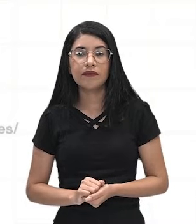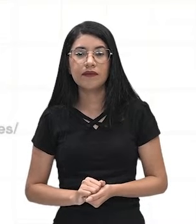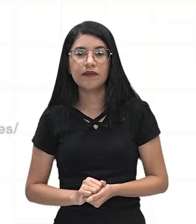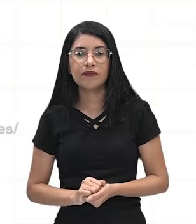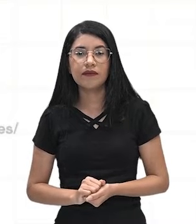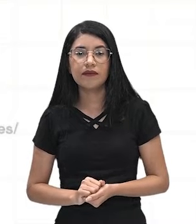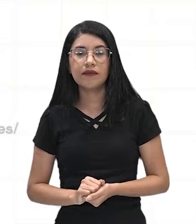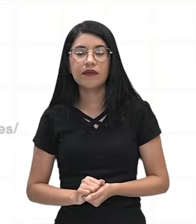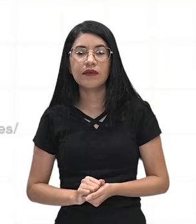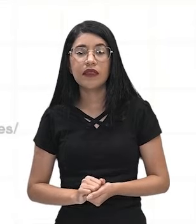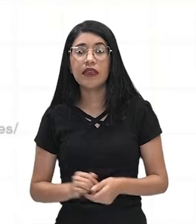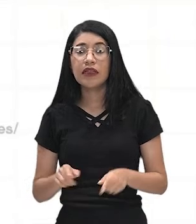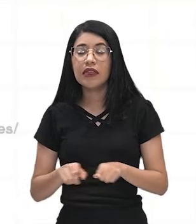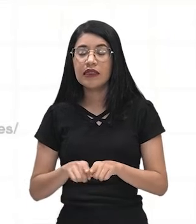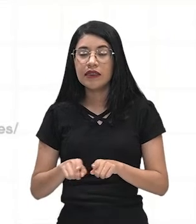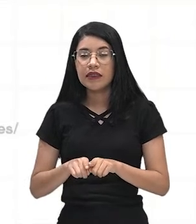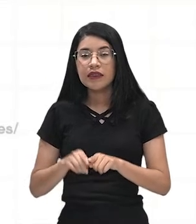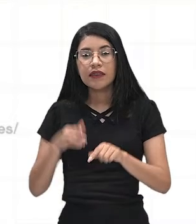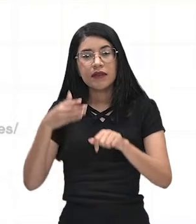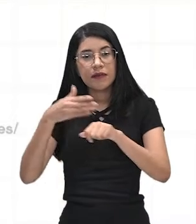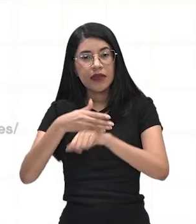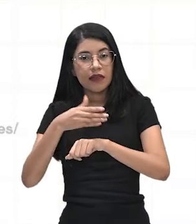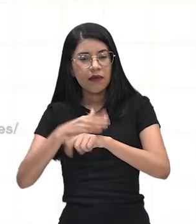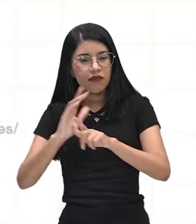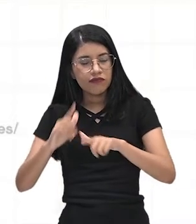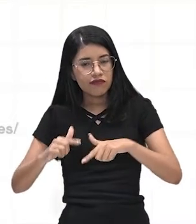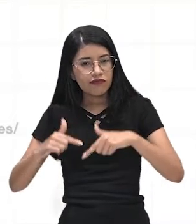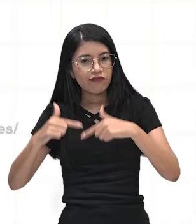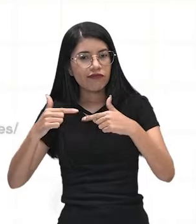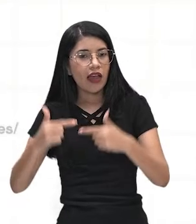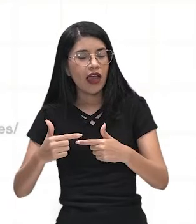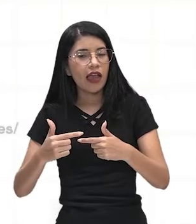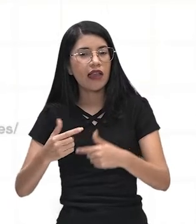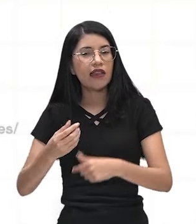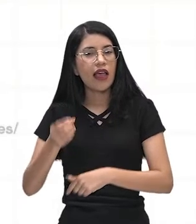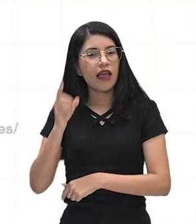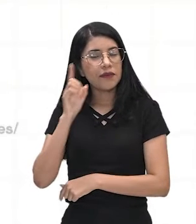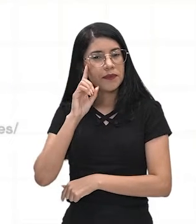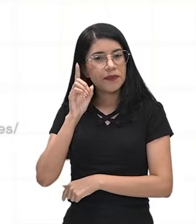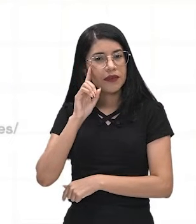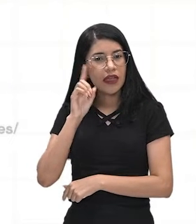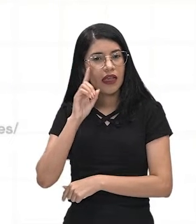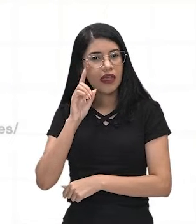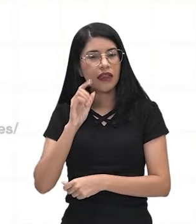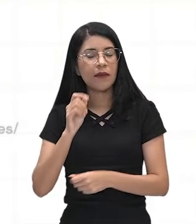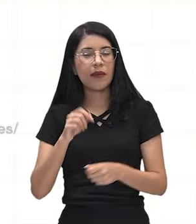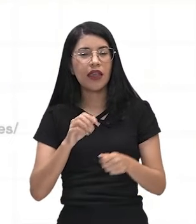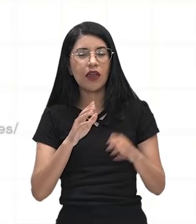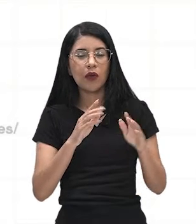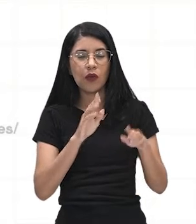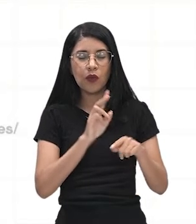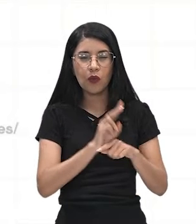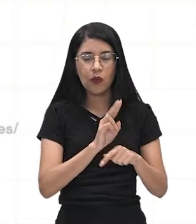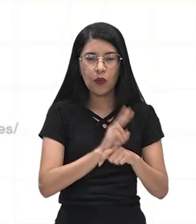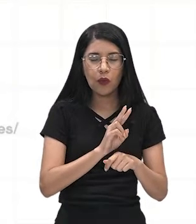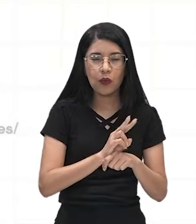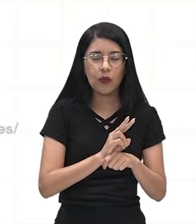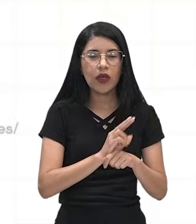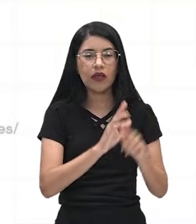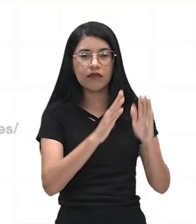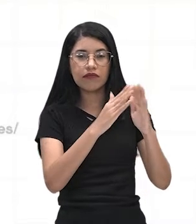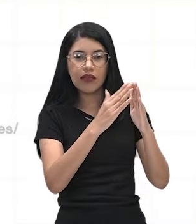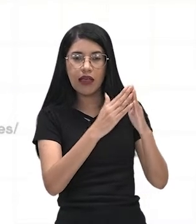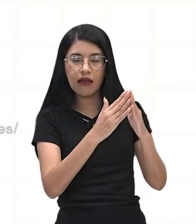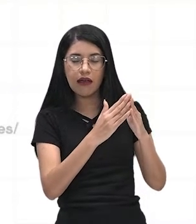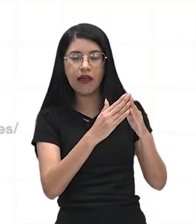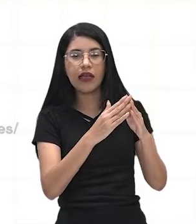mais ativa, né, na vida cotidiana, como na administração doméstica, elas eram mais influentes ali